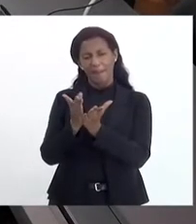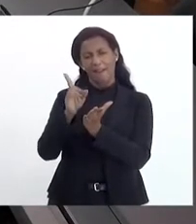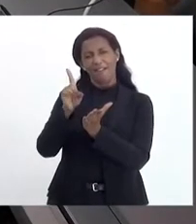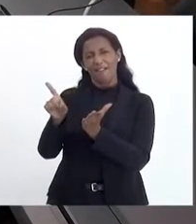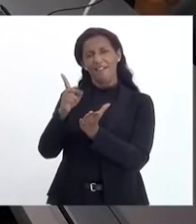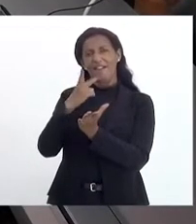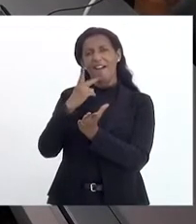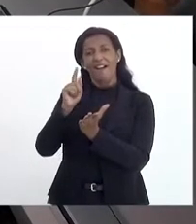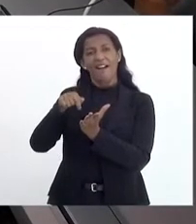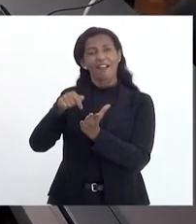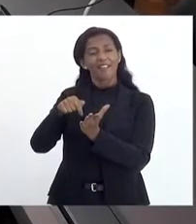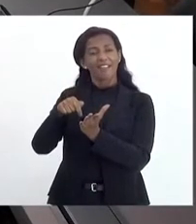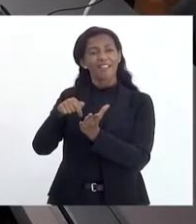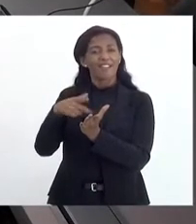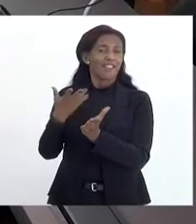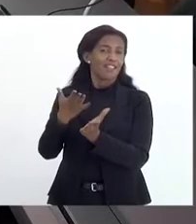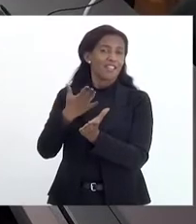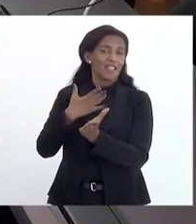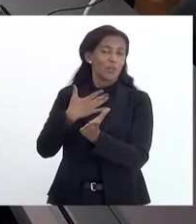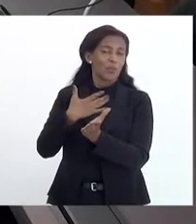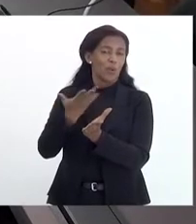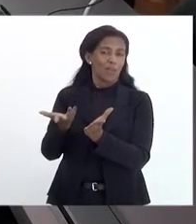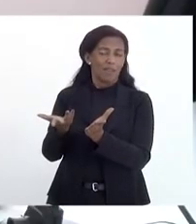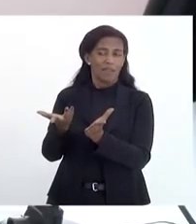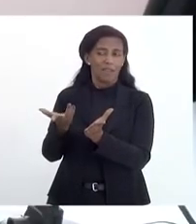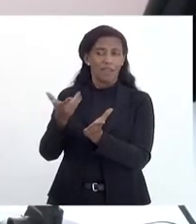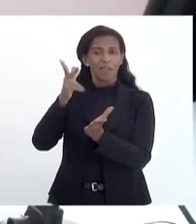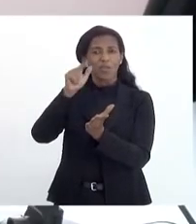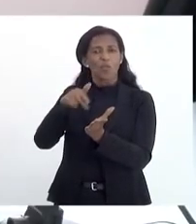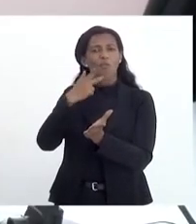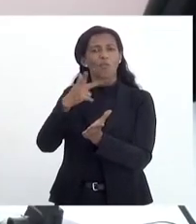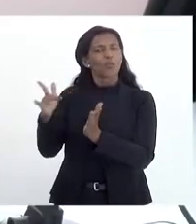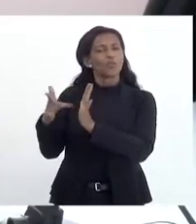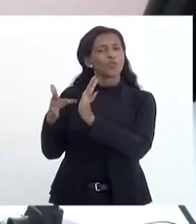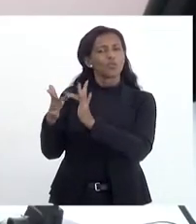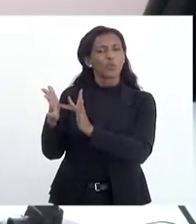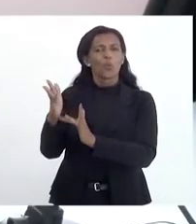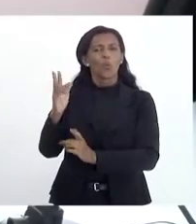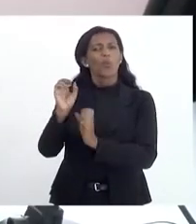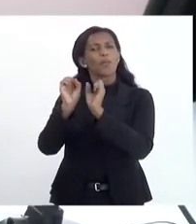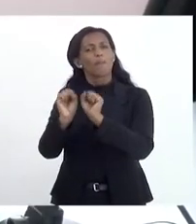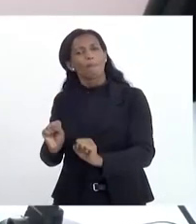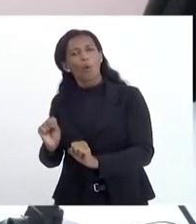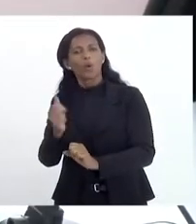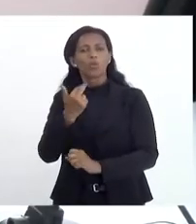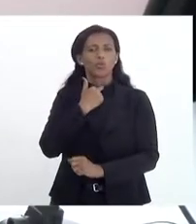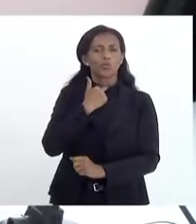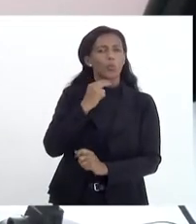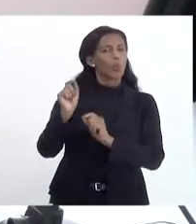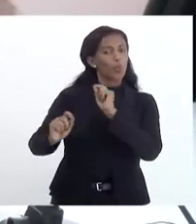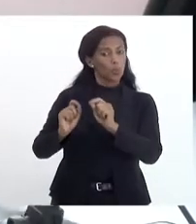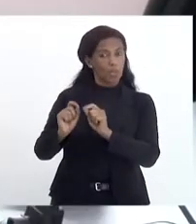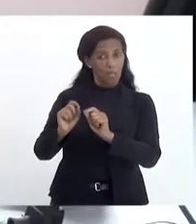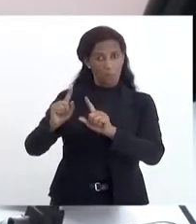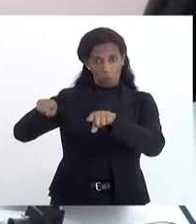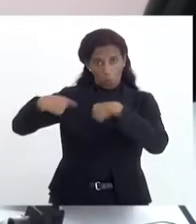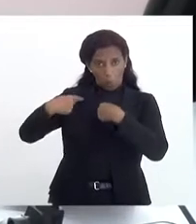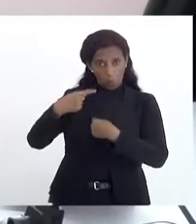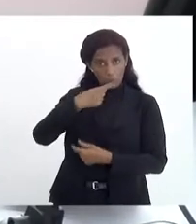que não, como quando interpelaram Jesus Cristo a respeito do que podia e não podia, ele só respondeu: se não é contra